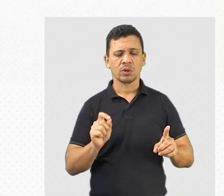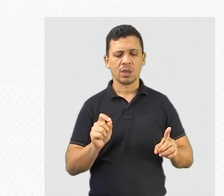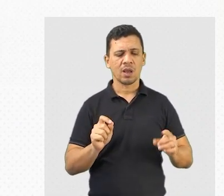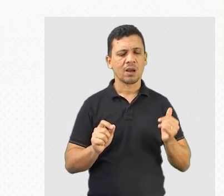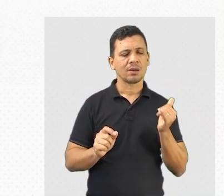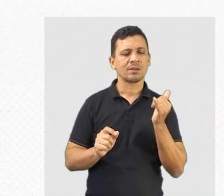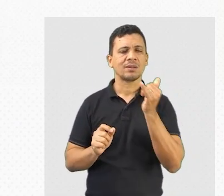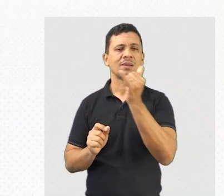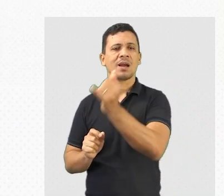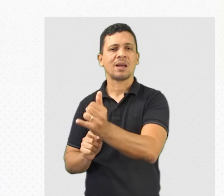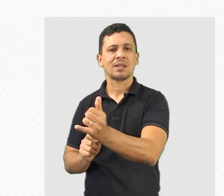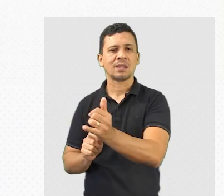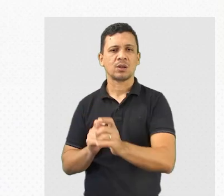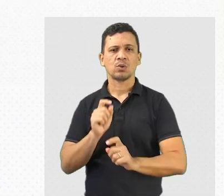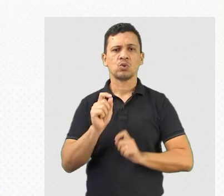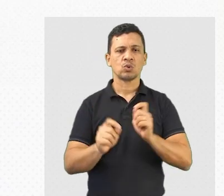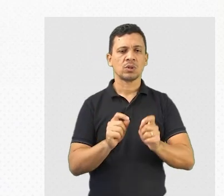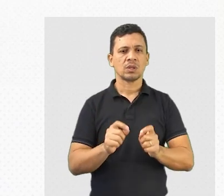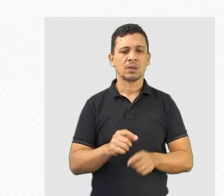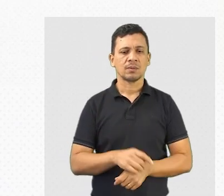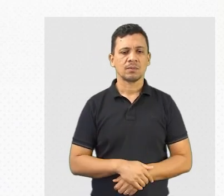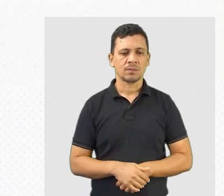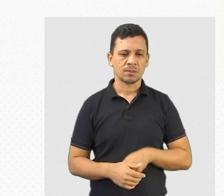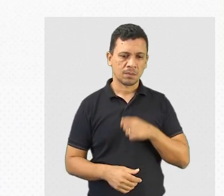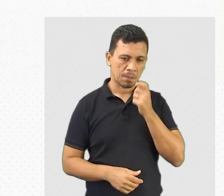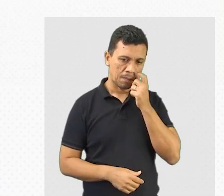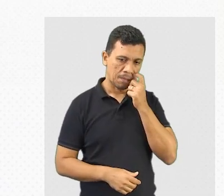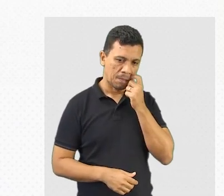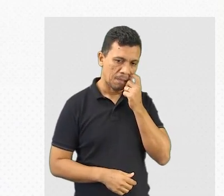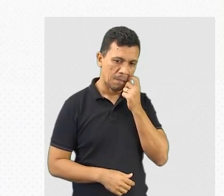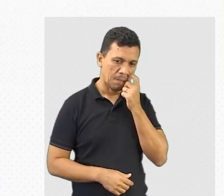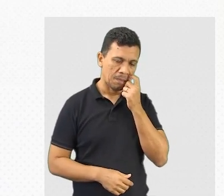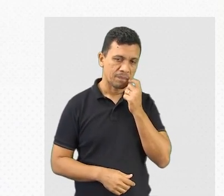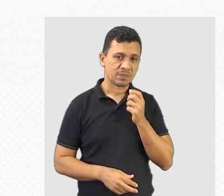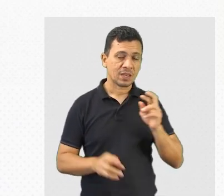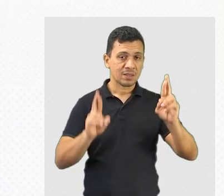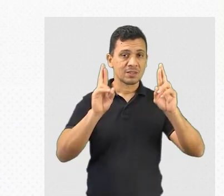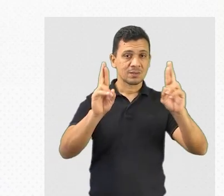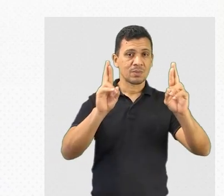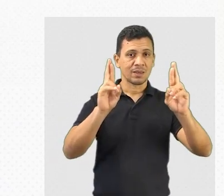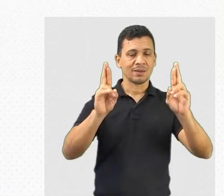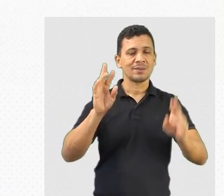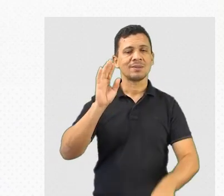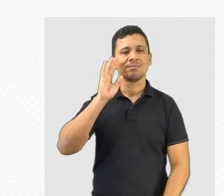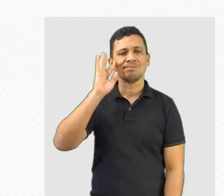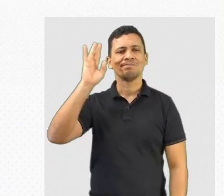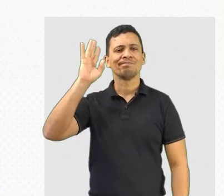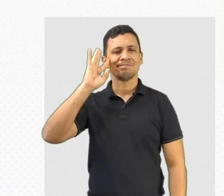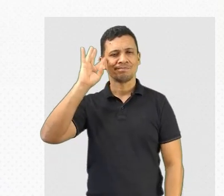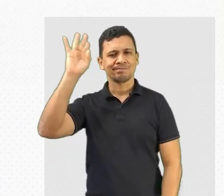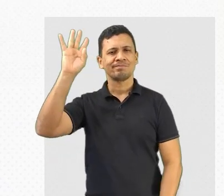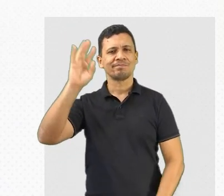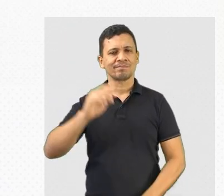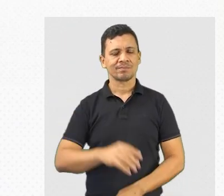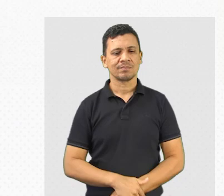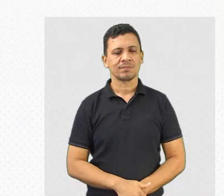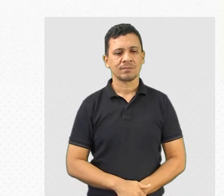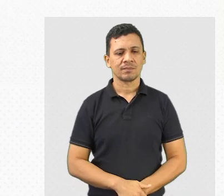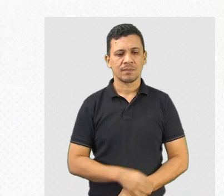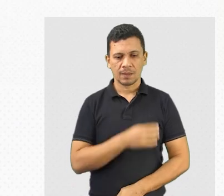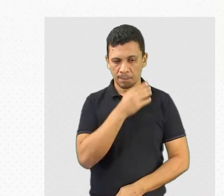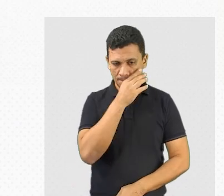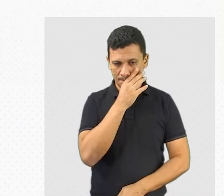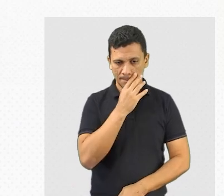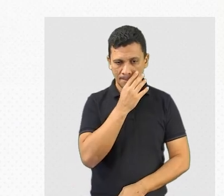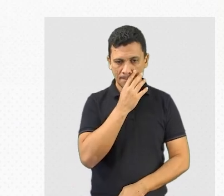canção trata sobre hope and dreams, esperança e sonhos. It has an emotional